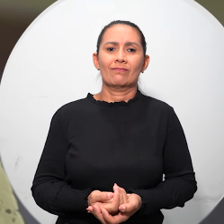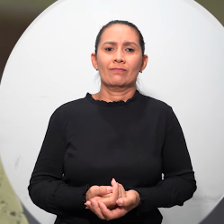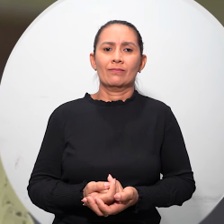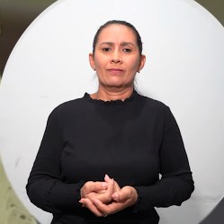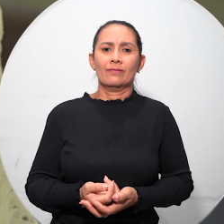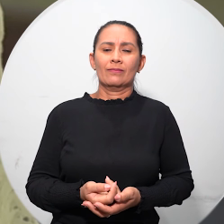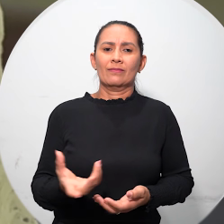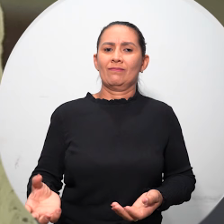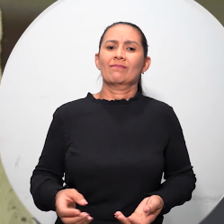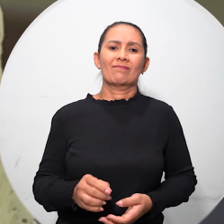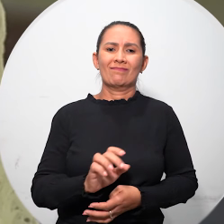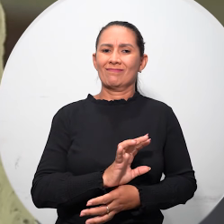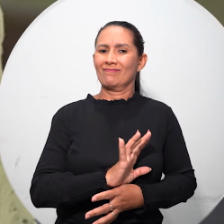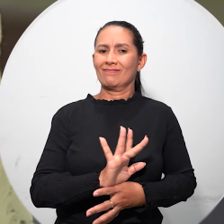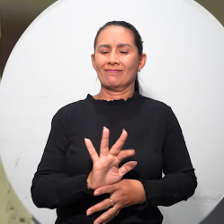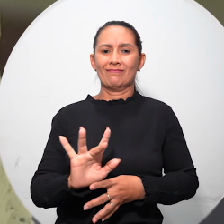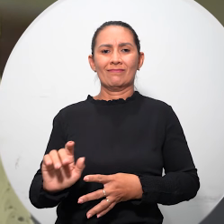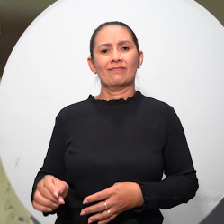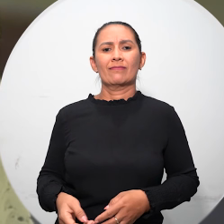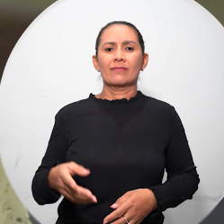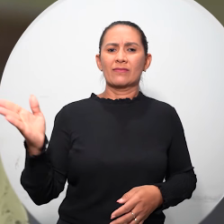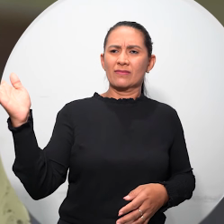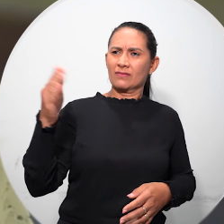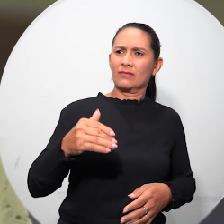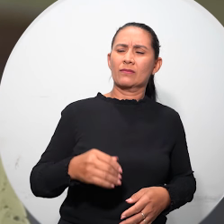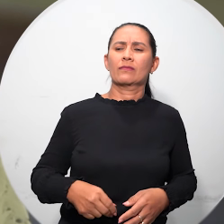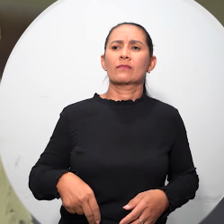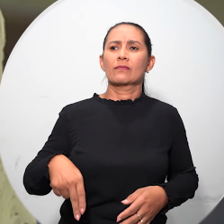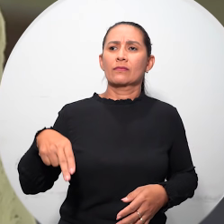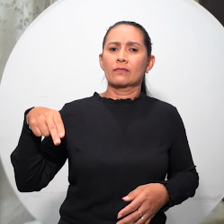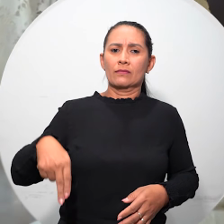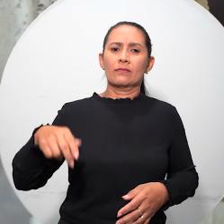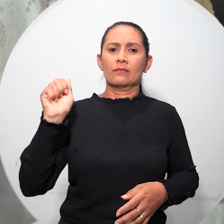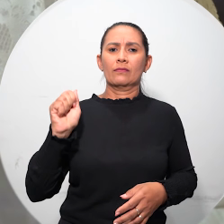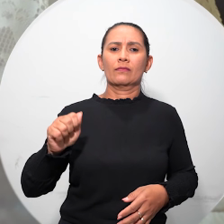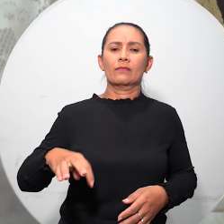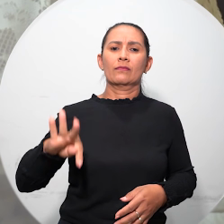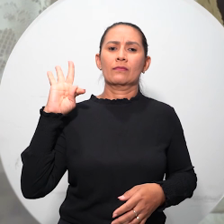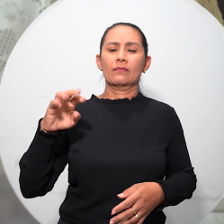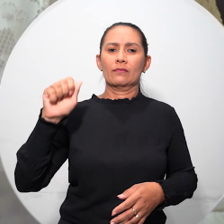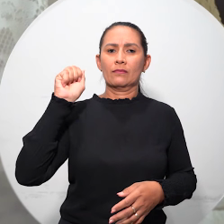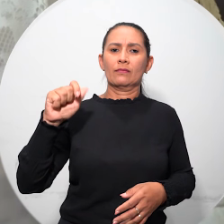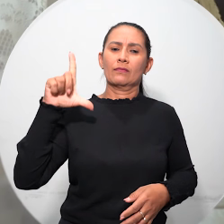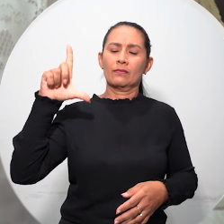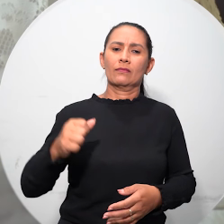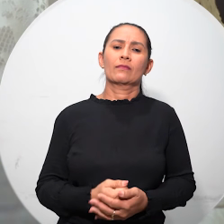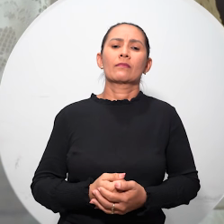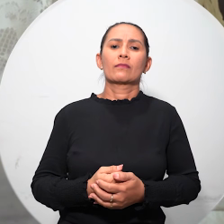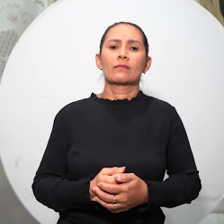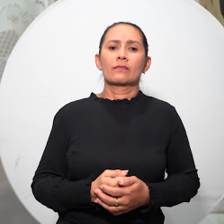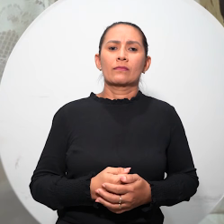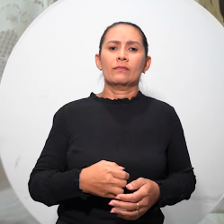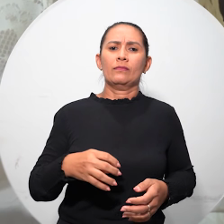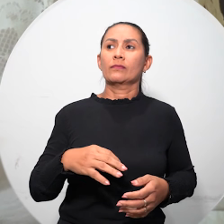cinema, ele mandava buscar em Natal, uma distribuidora Lamar, não sei se ainda existe. Atenção toda a população